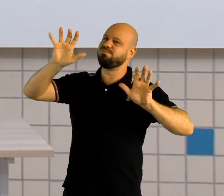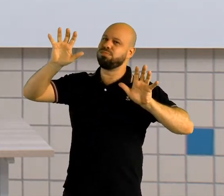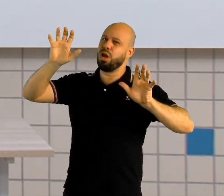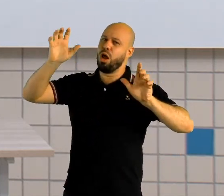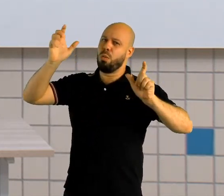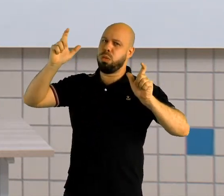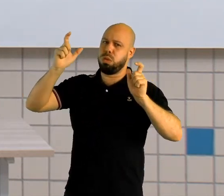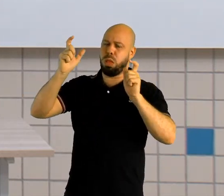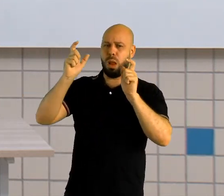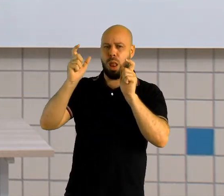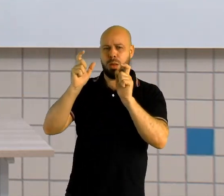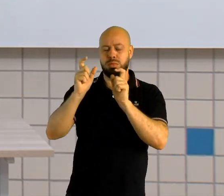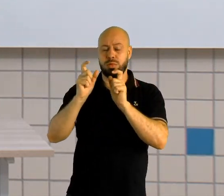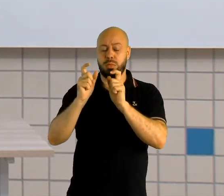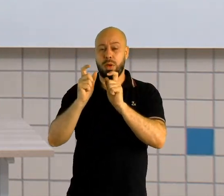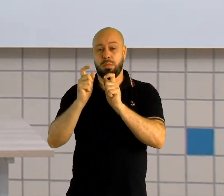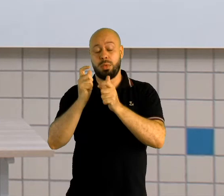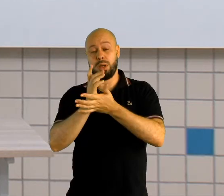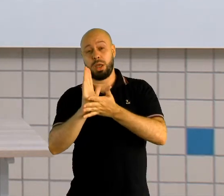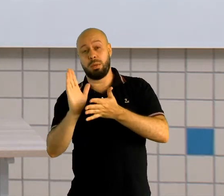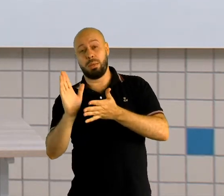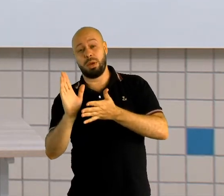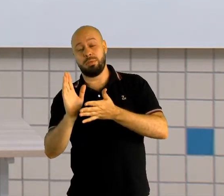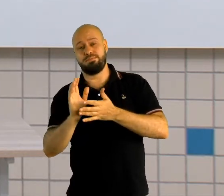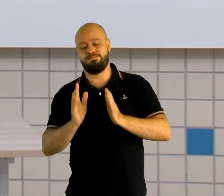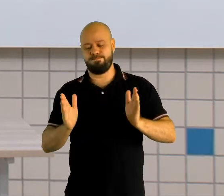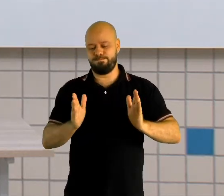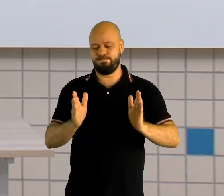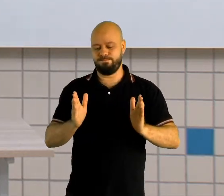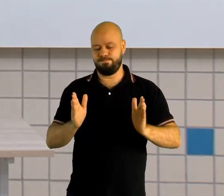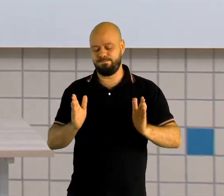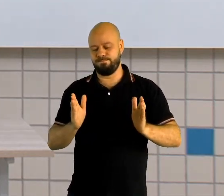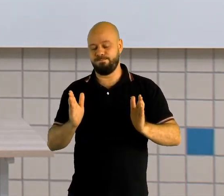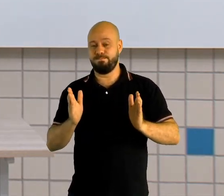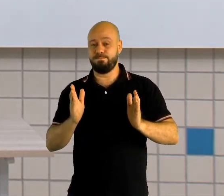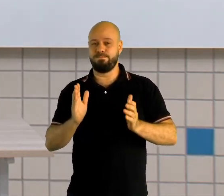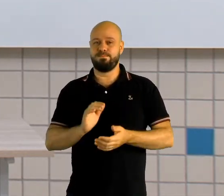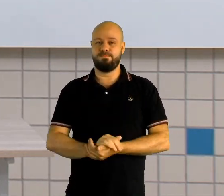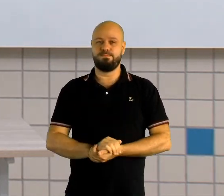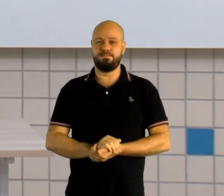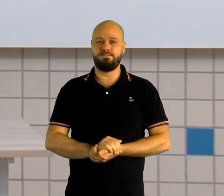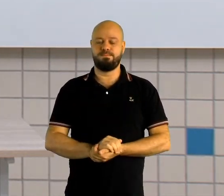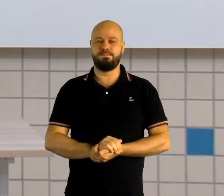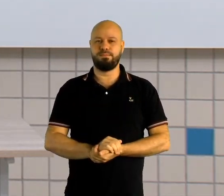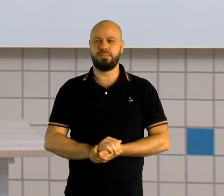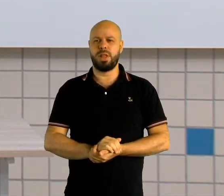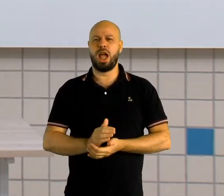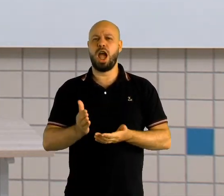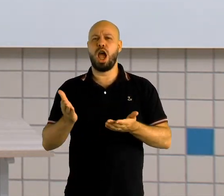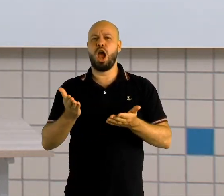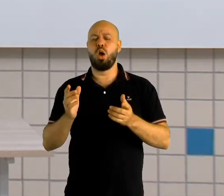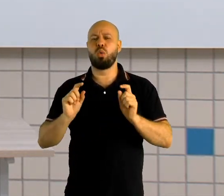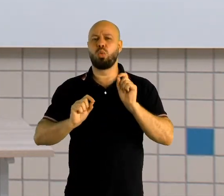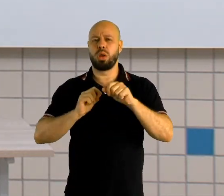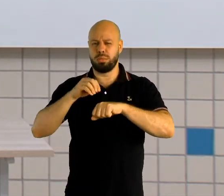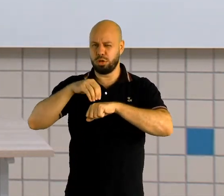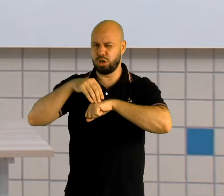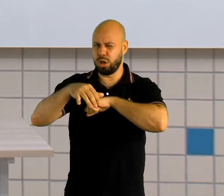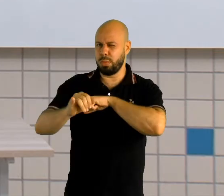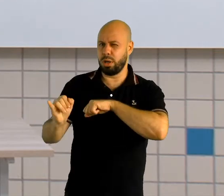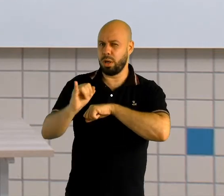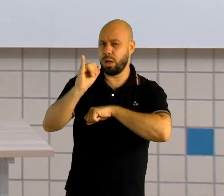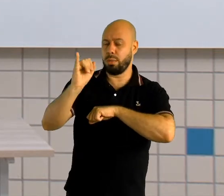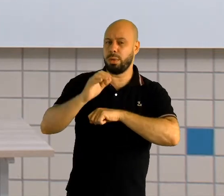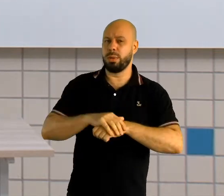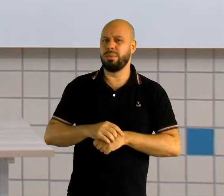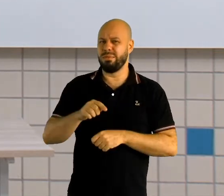acaba chegando ao fim. Eu quero deixar para vocês aqui agora, nesse momento, algumas dicas importantes para